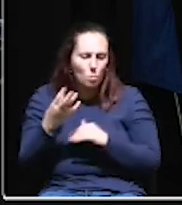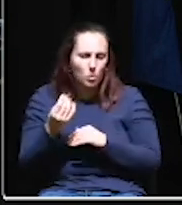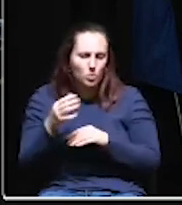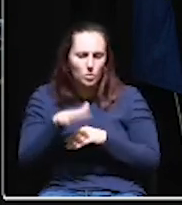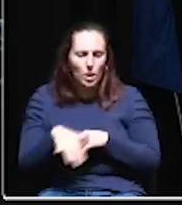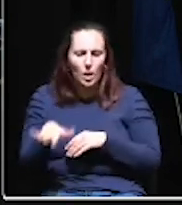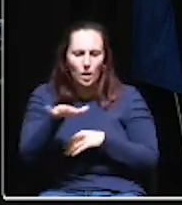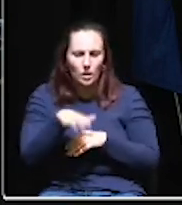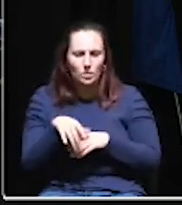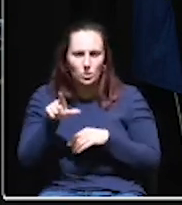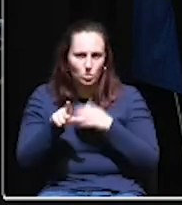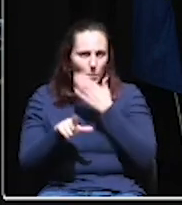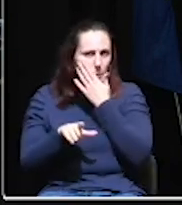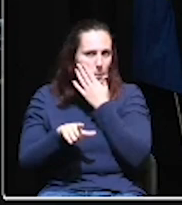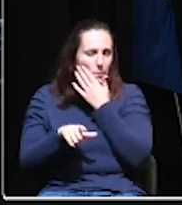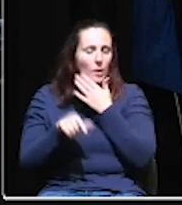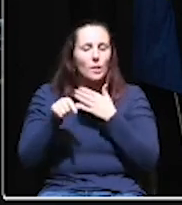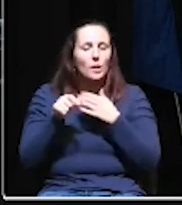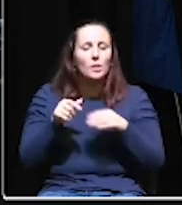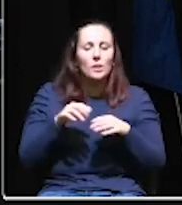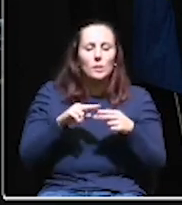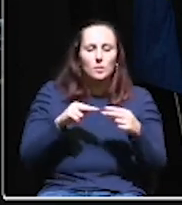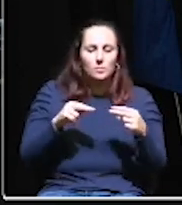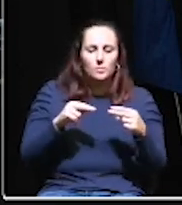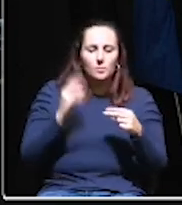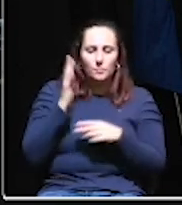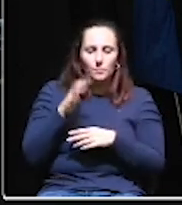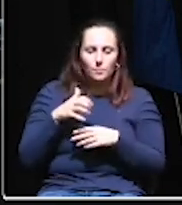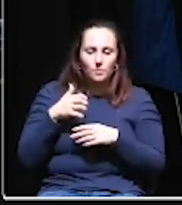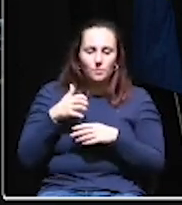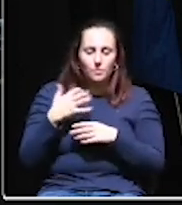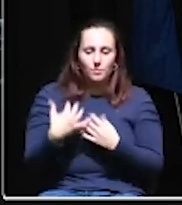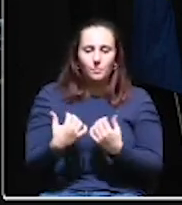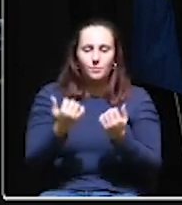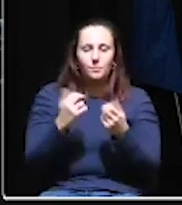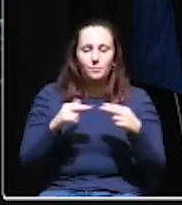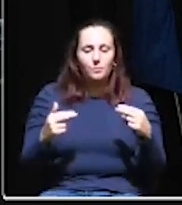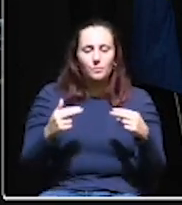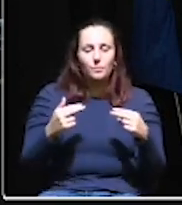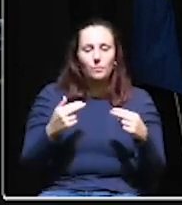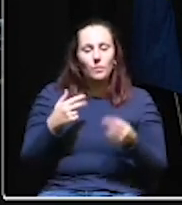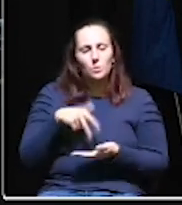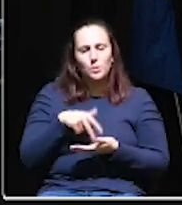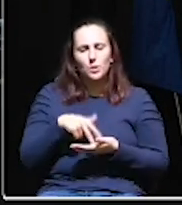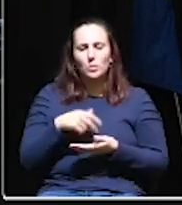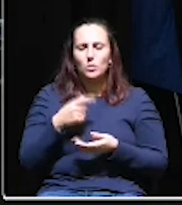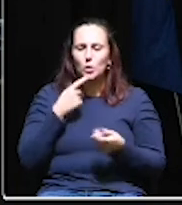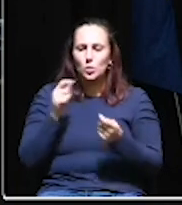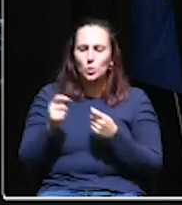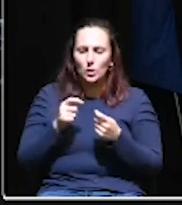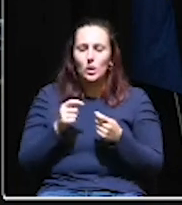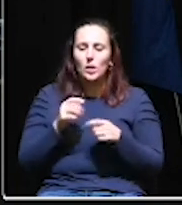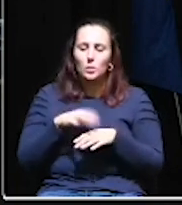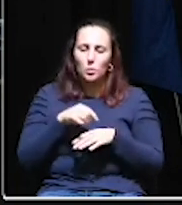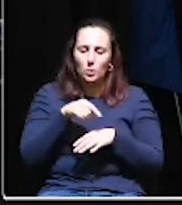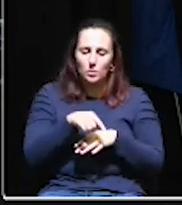traços gerais, reiteramos aqui na Assembleia Municipal de Lisboa aquela que foi a nossa posição na discussão da Câmara e que resultou no nosso voto contra